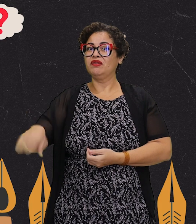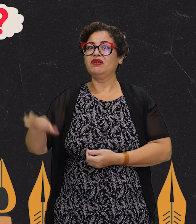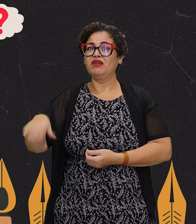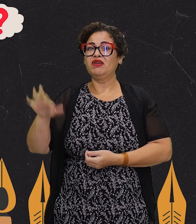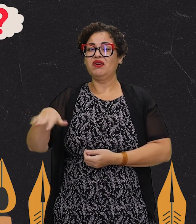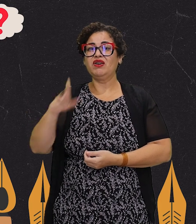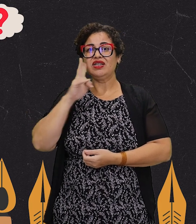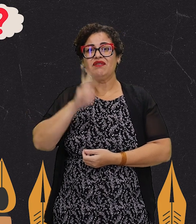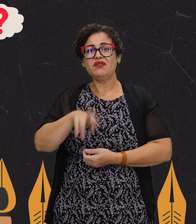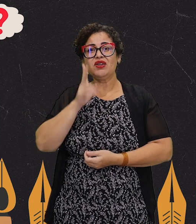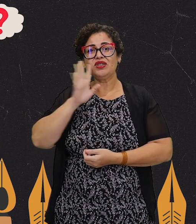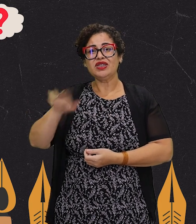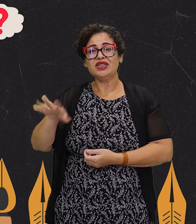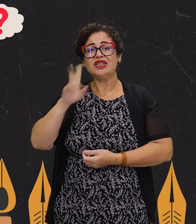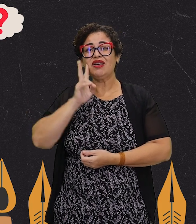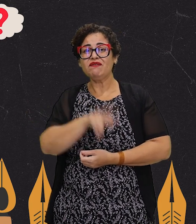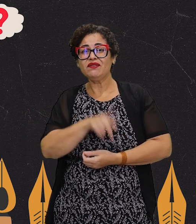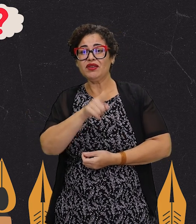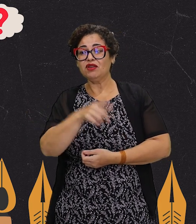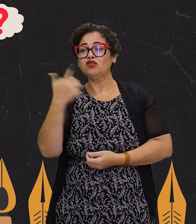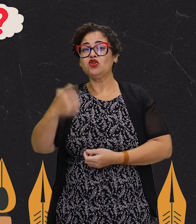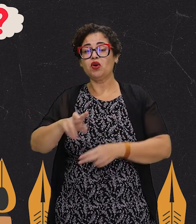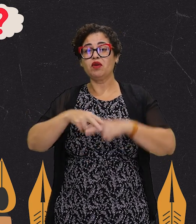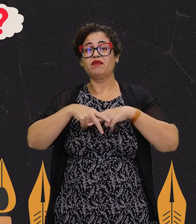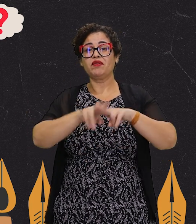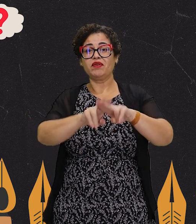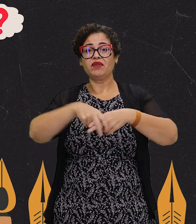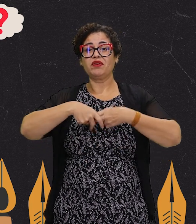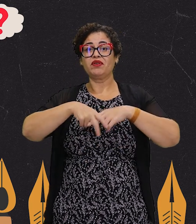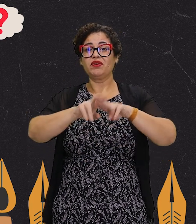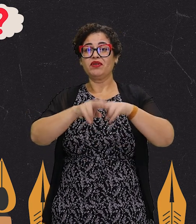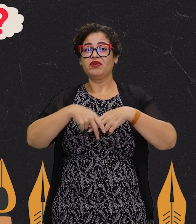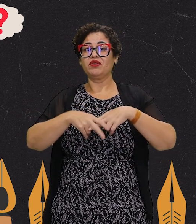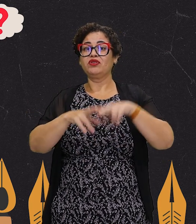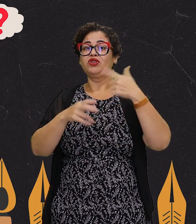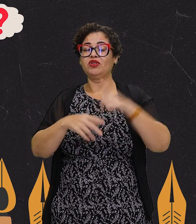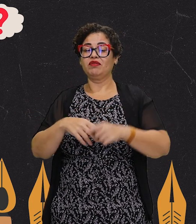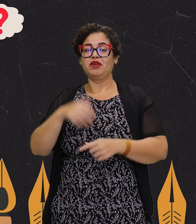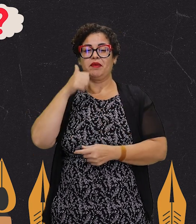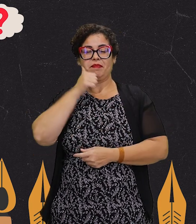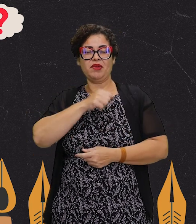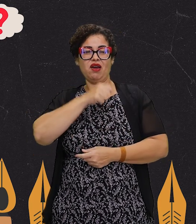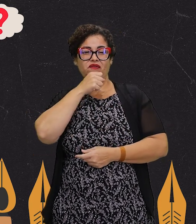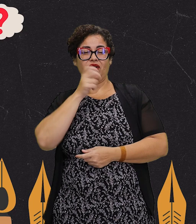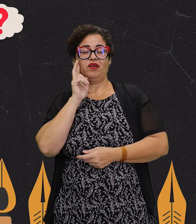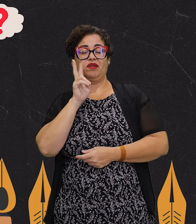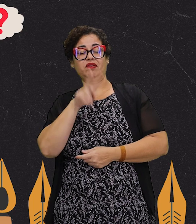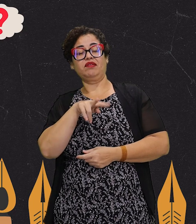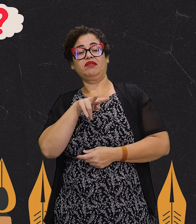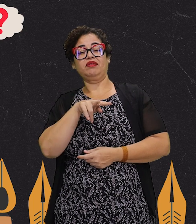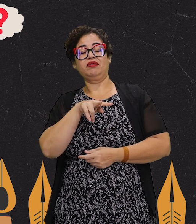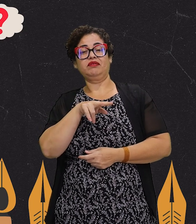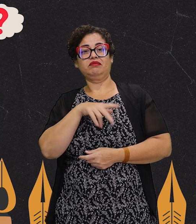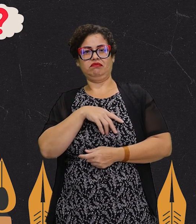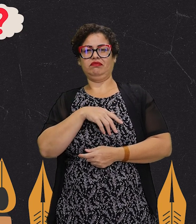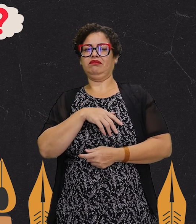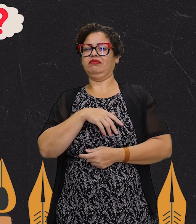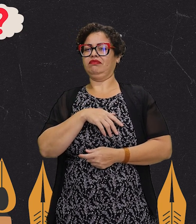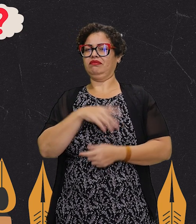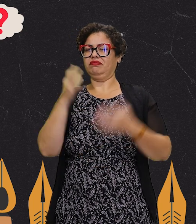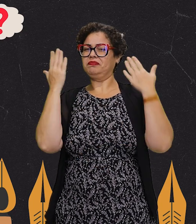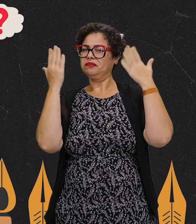minha avó. Olha só, Amélia, ainda está balançando. Minha avó olhou e